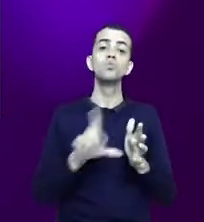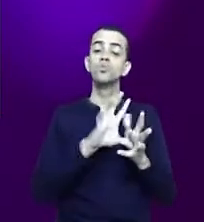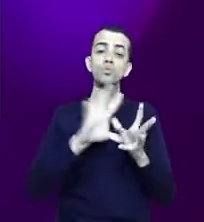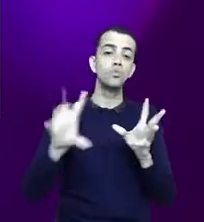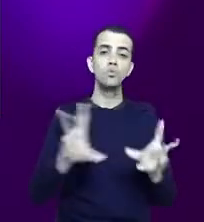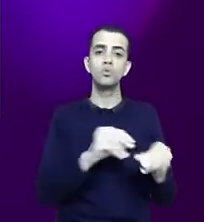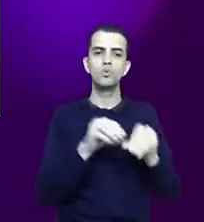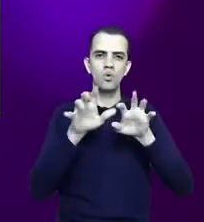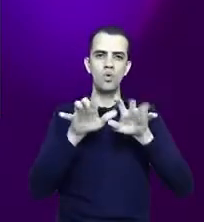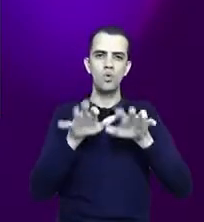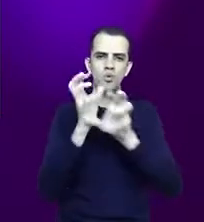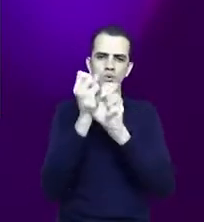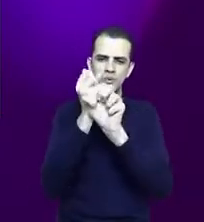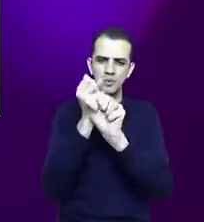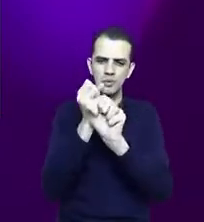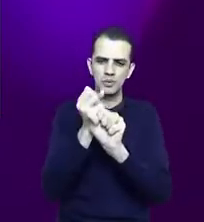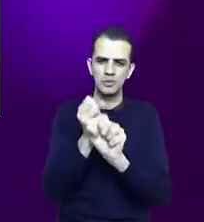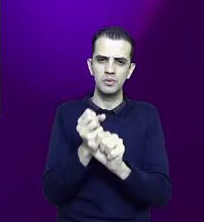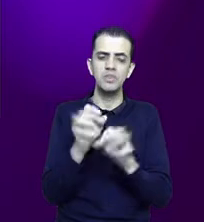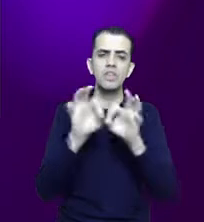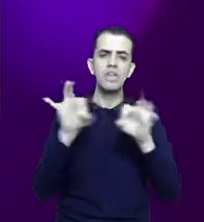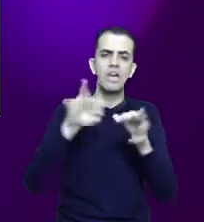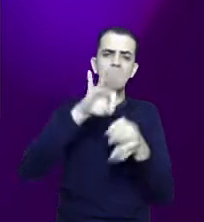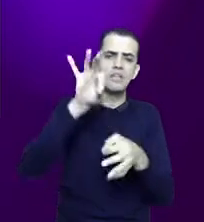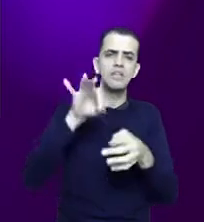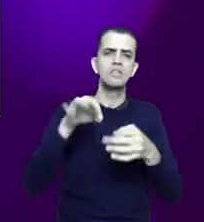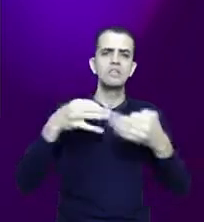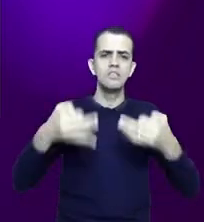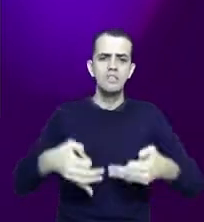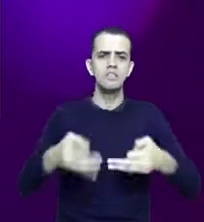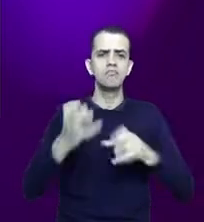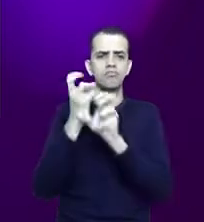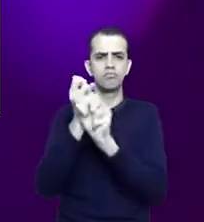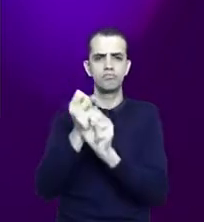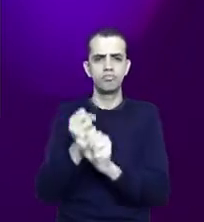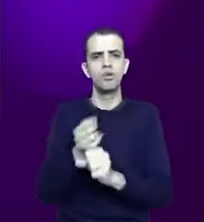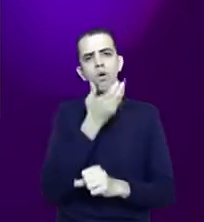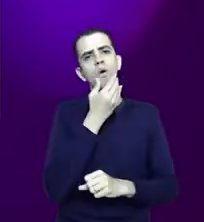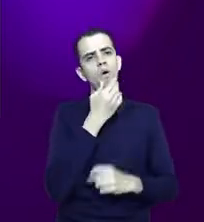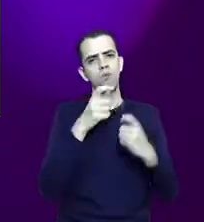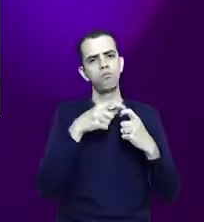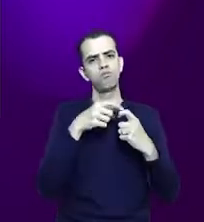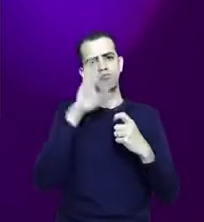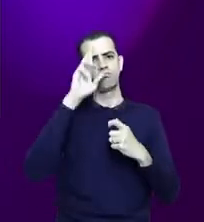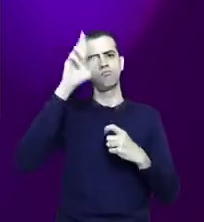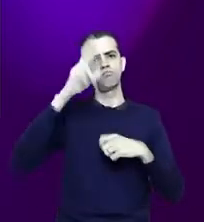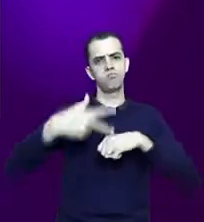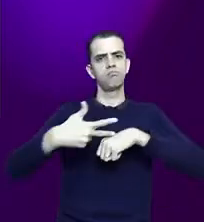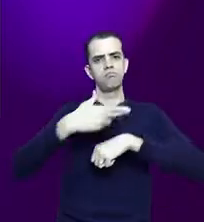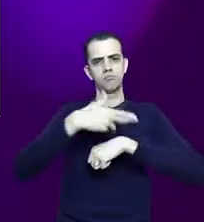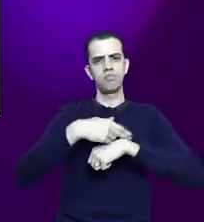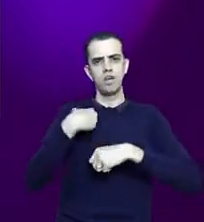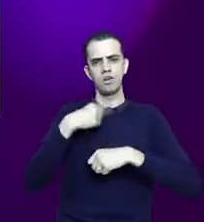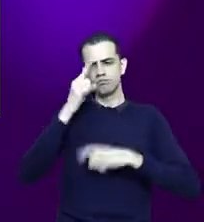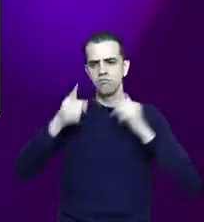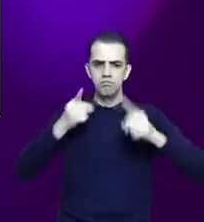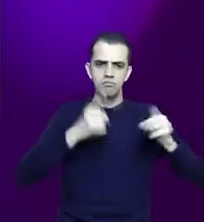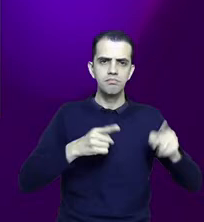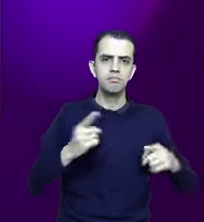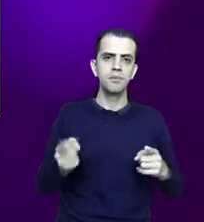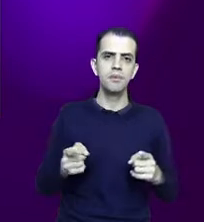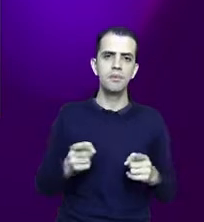software antes, de acordo com o caso. Isso, logicamente, é o cirurgião do caso que vai orientar o ortopedista do caso. Nós entramos